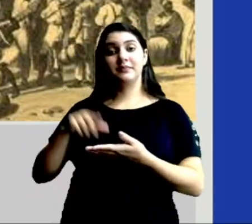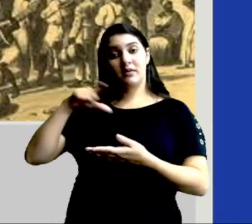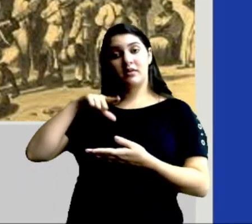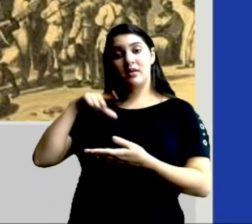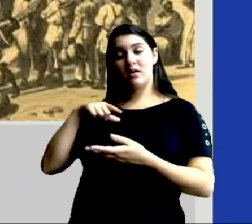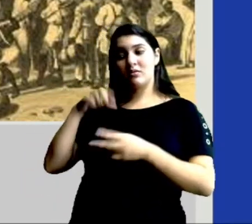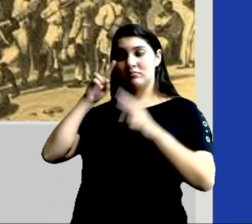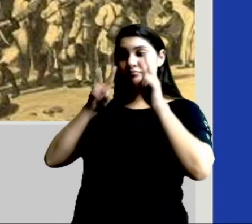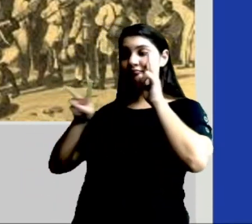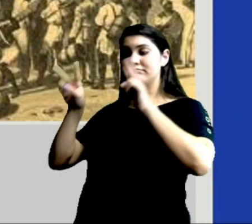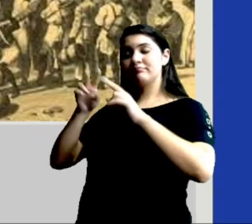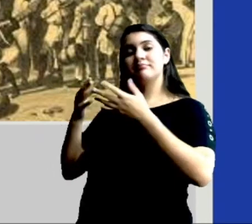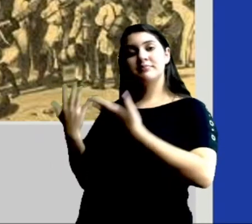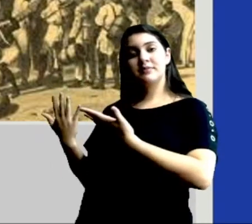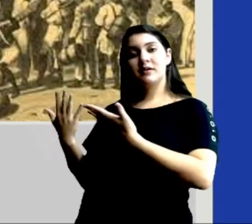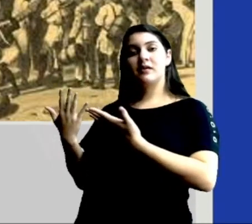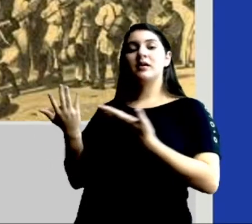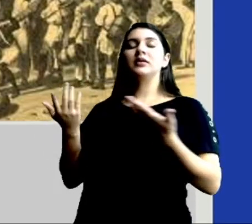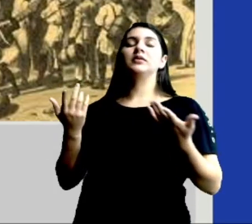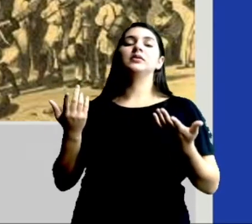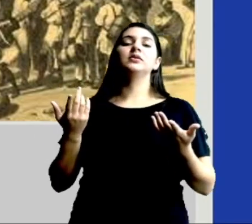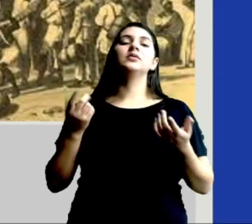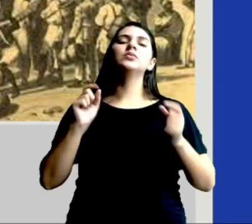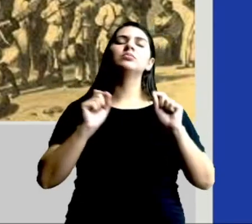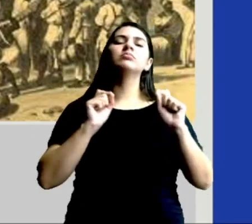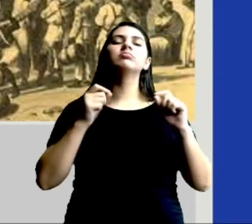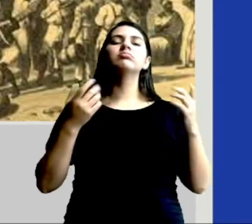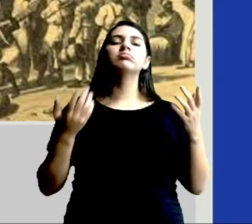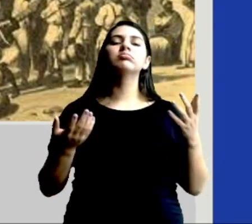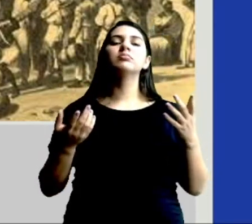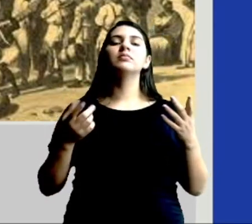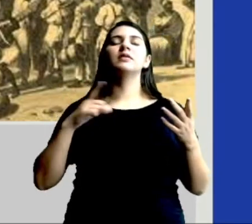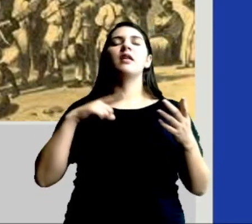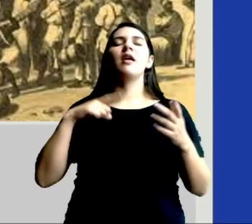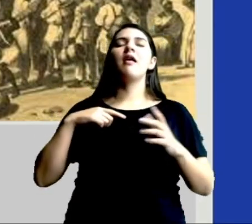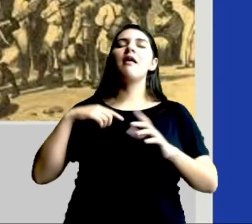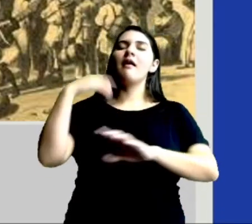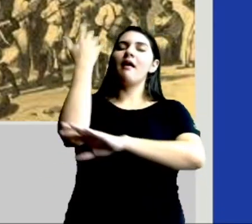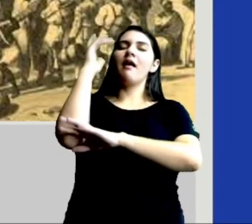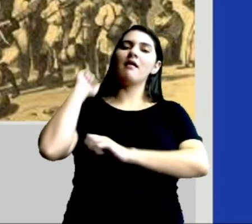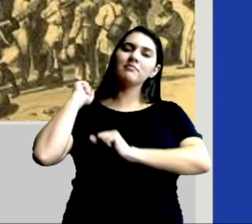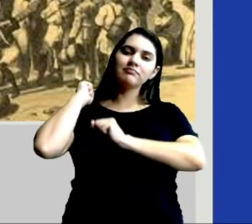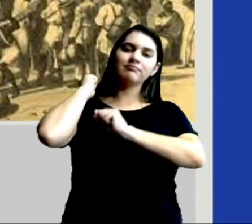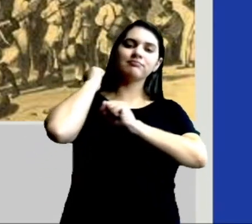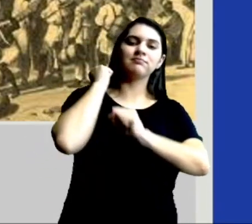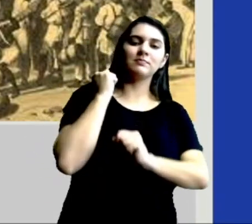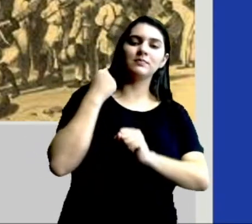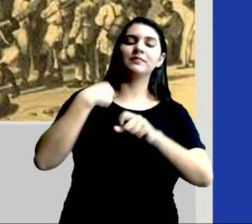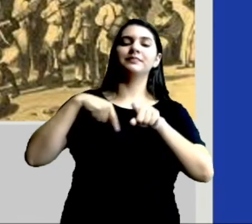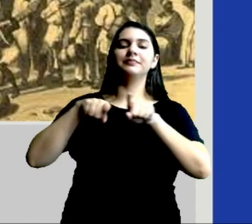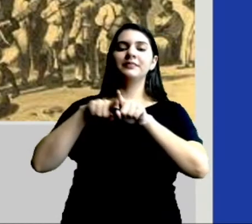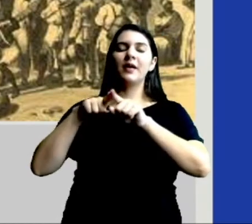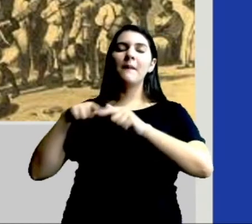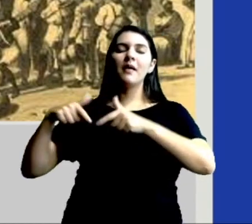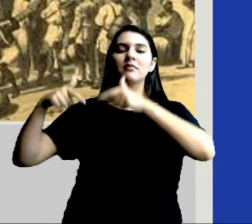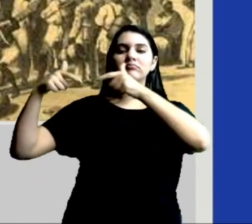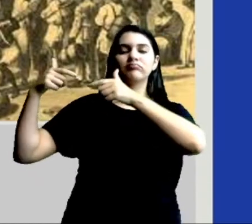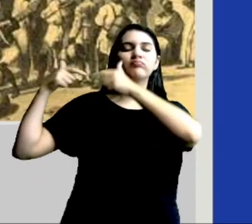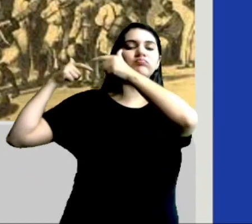tem, observem, né, que eles carregando troncos, carregando barris de